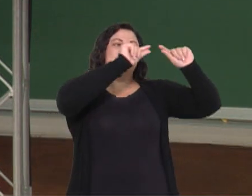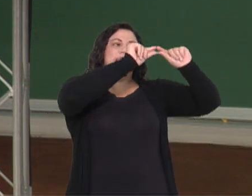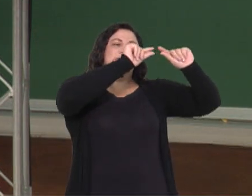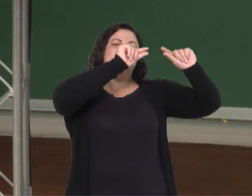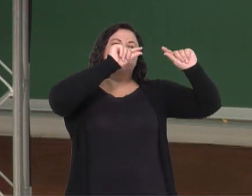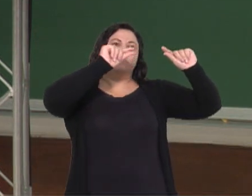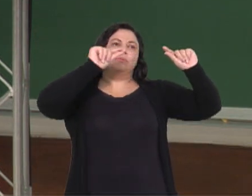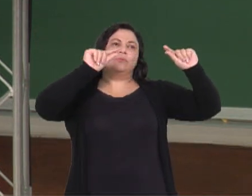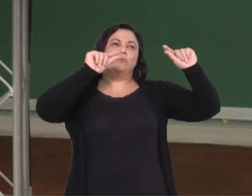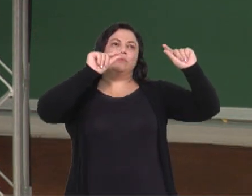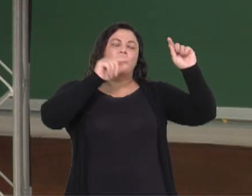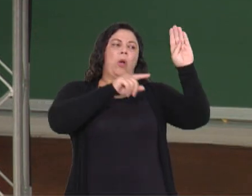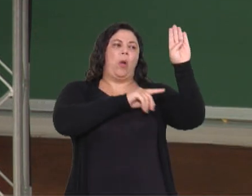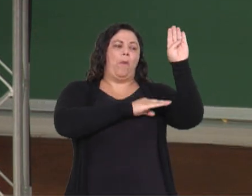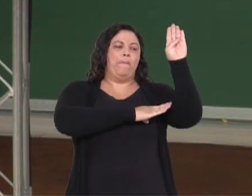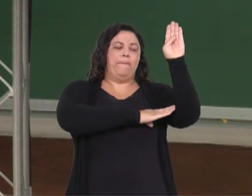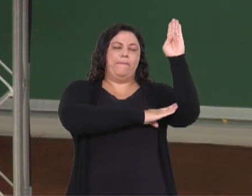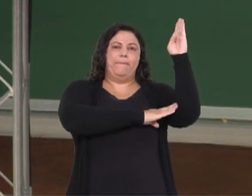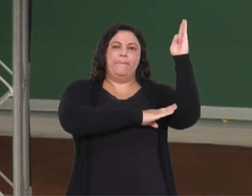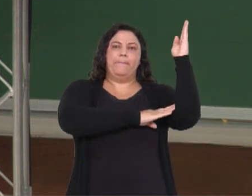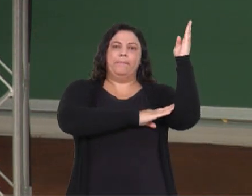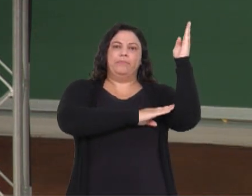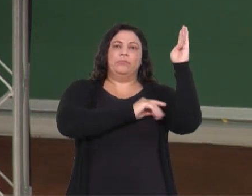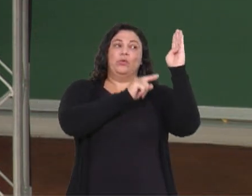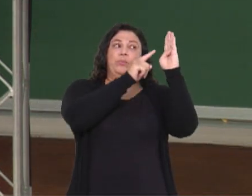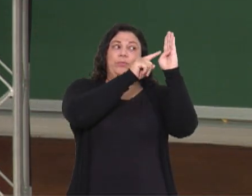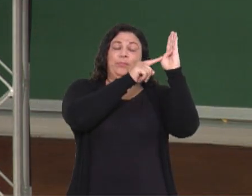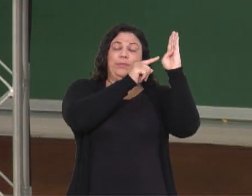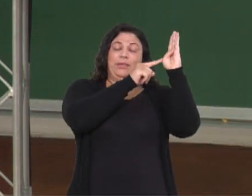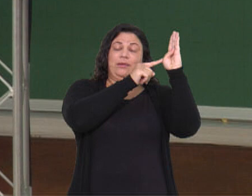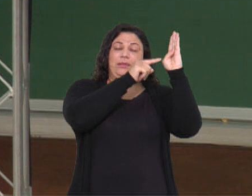B, eu não vou formar aqui um triângulo retângulo?